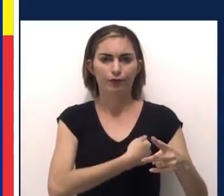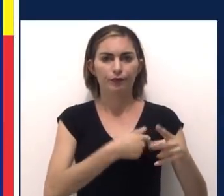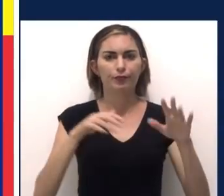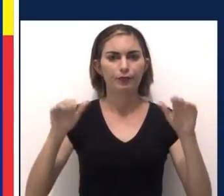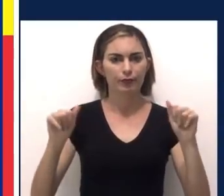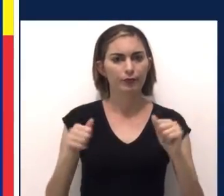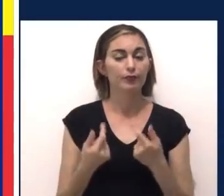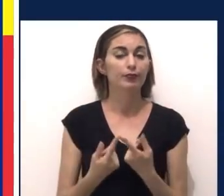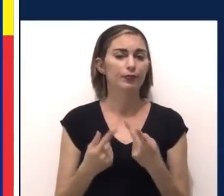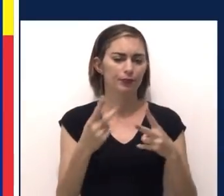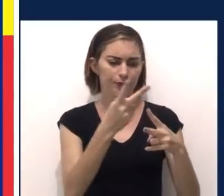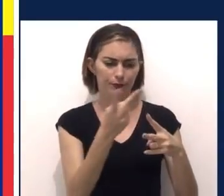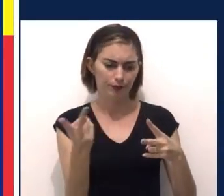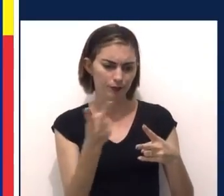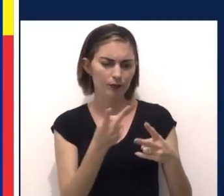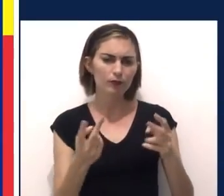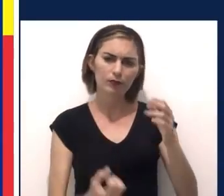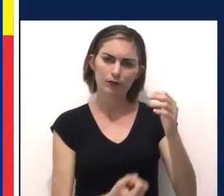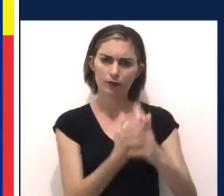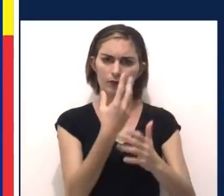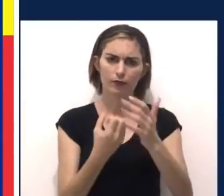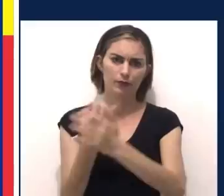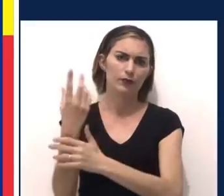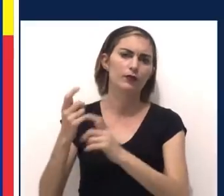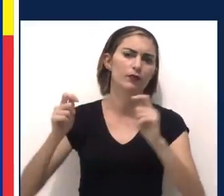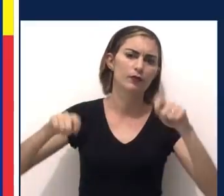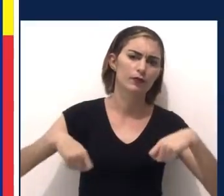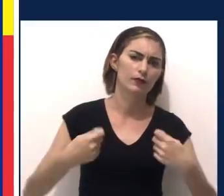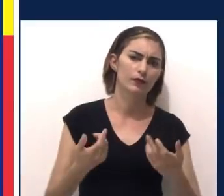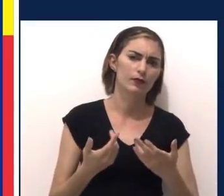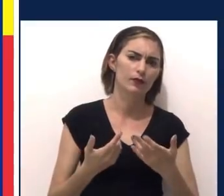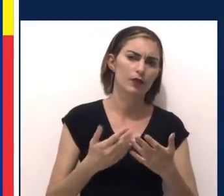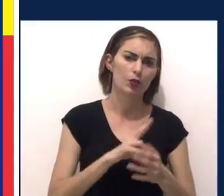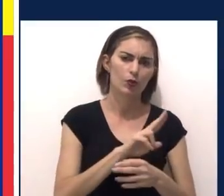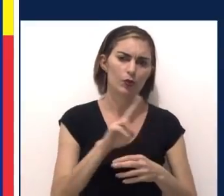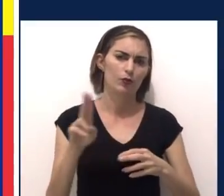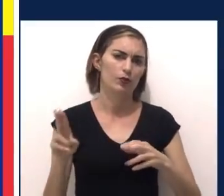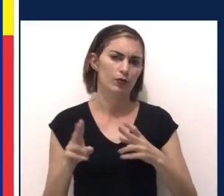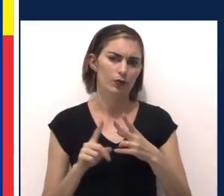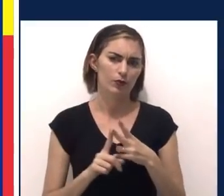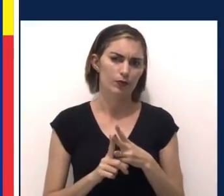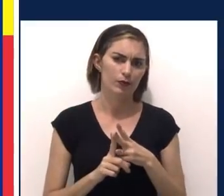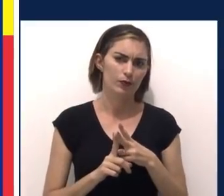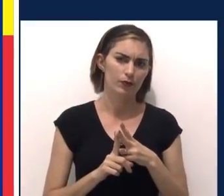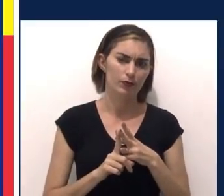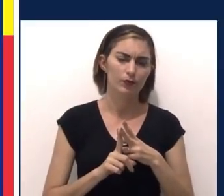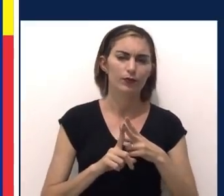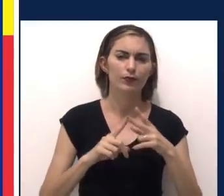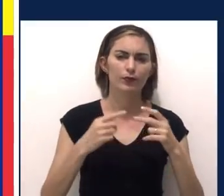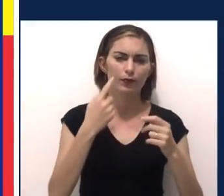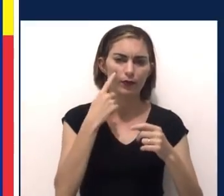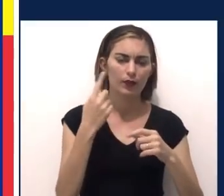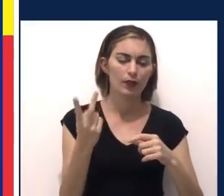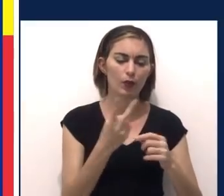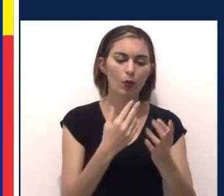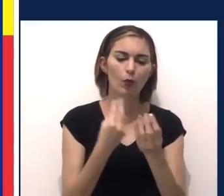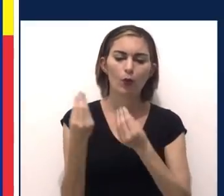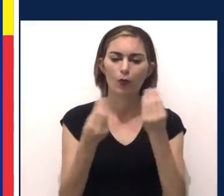a formação de Portugal e Espanha vai se dar na chamada, é isso,